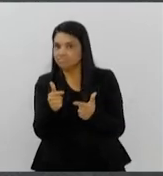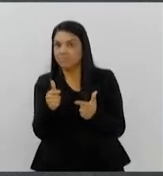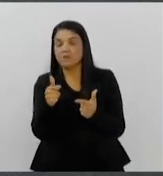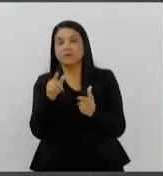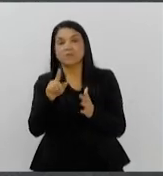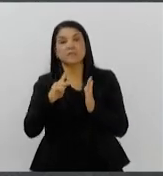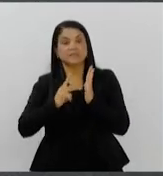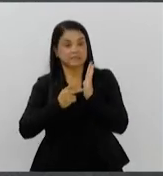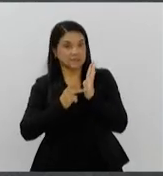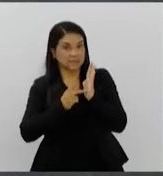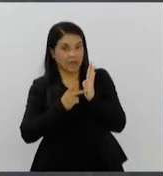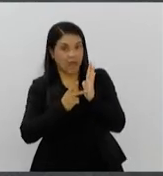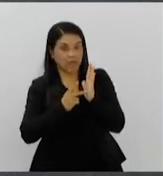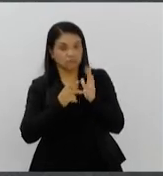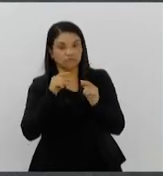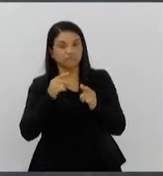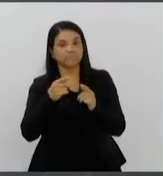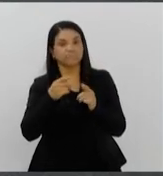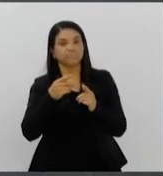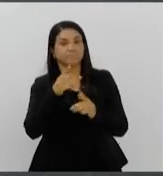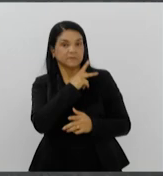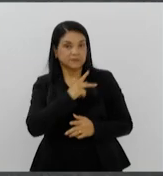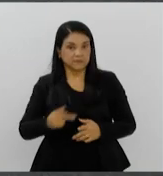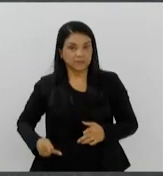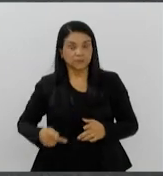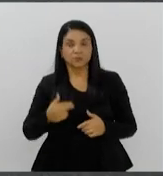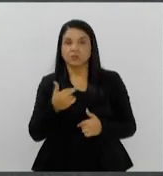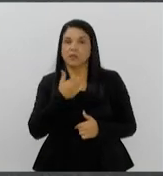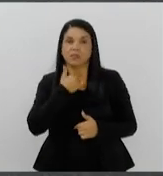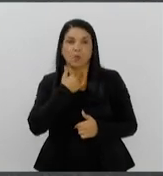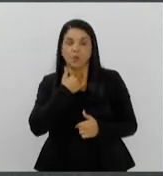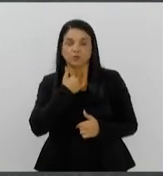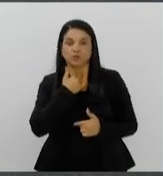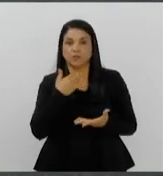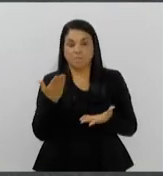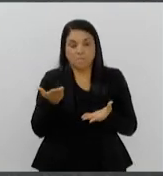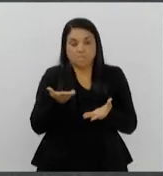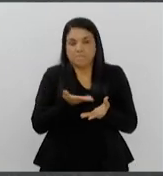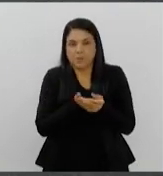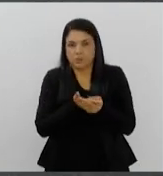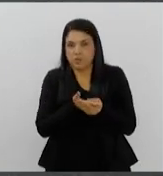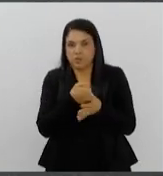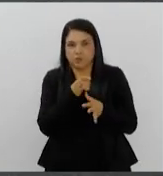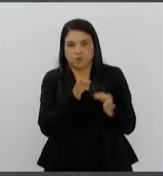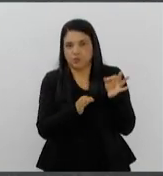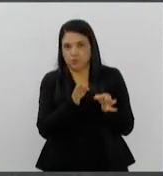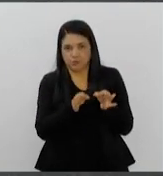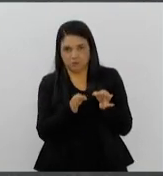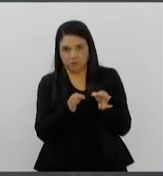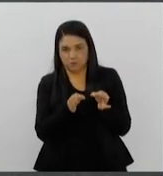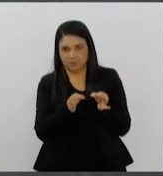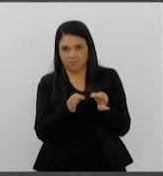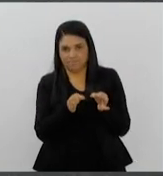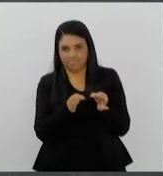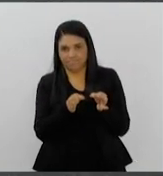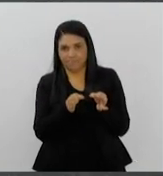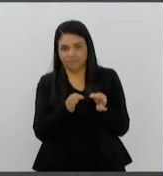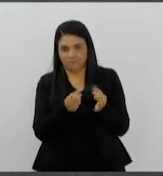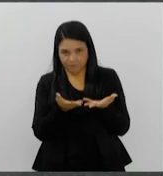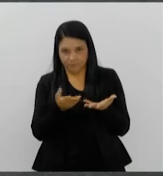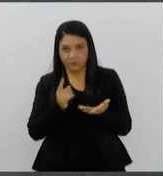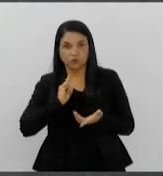sindicato não pode responder sindicância, não pode ter a ficha suja. E aí,